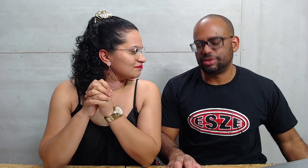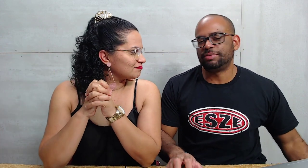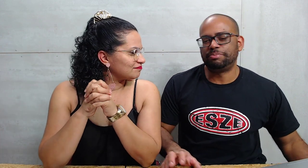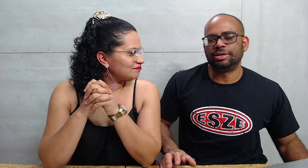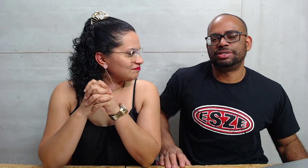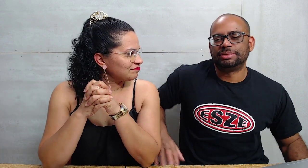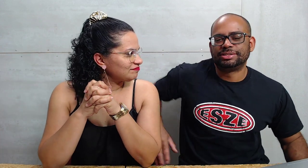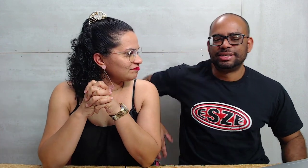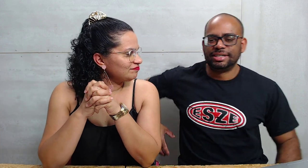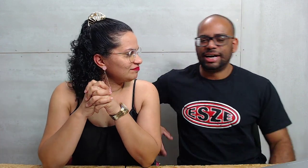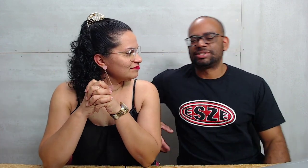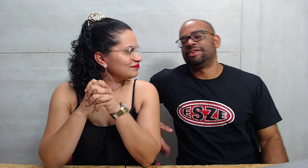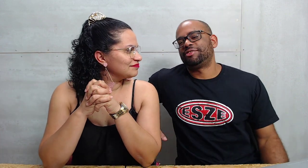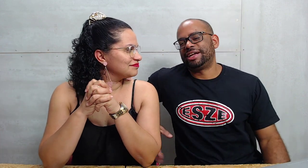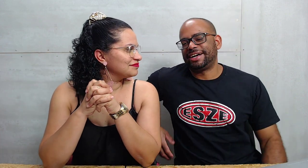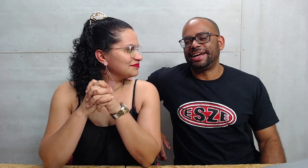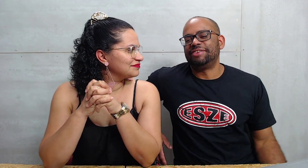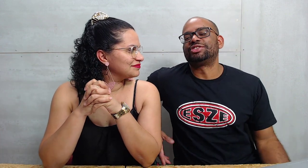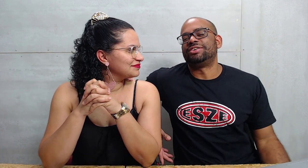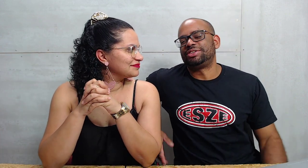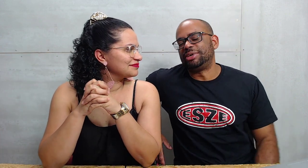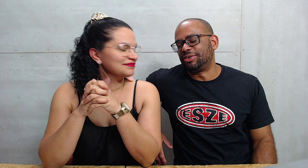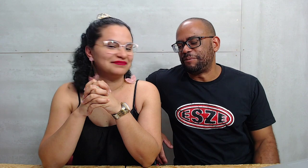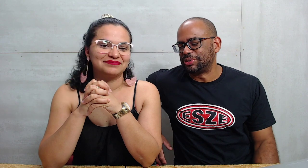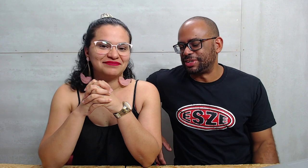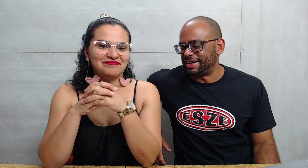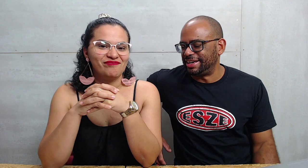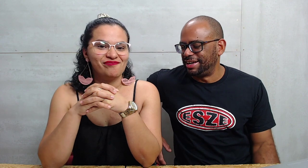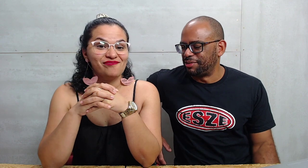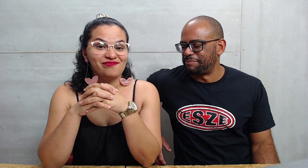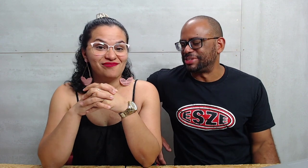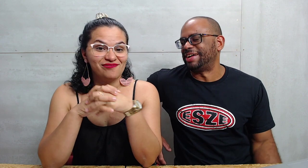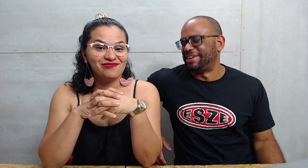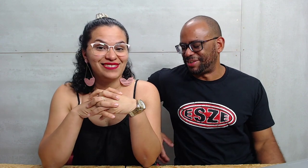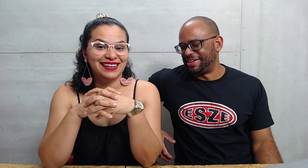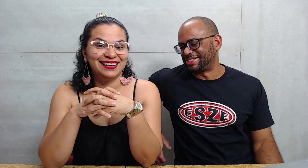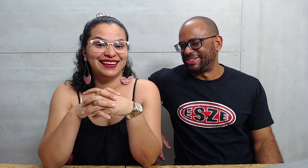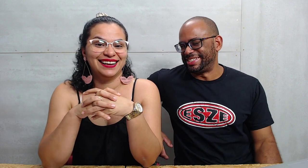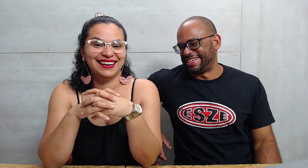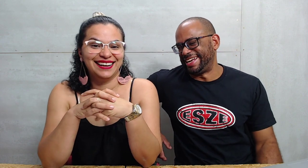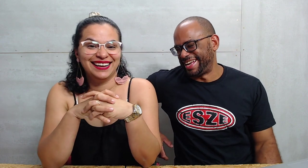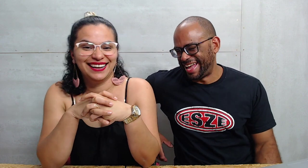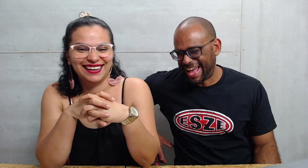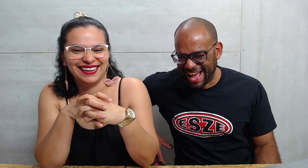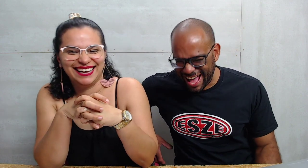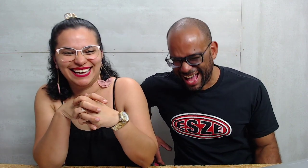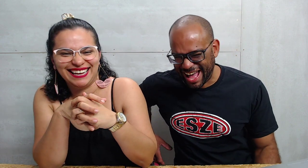Levou pro pessoal no pódio. Aí os caras vão falar: caralho, você ontem brigou com o Bolsonaro que ele levou pro pessoal. Vendo como é as coisas?